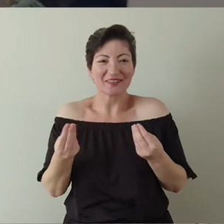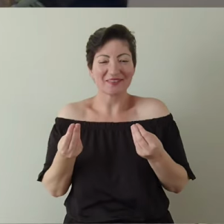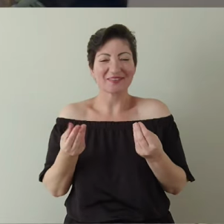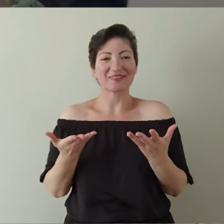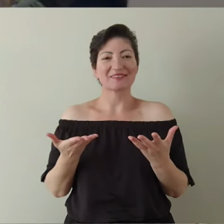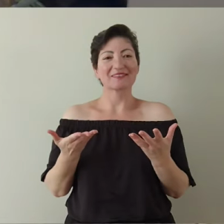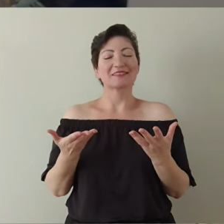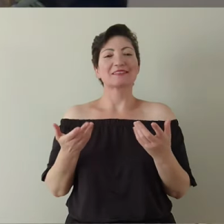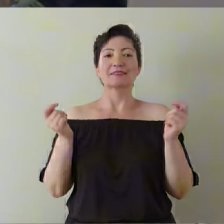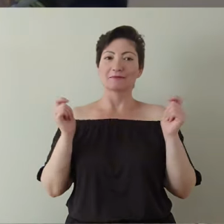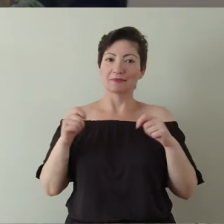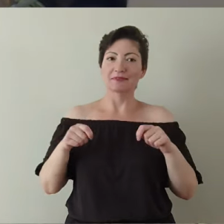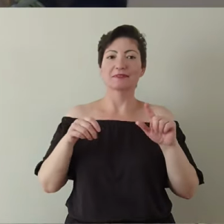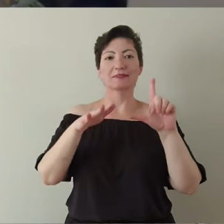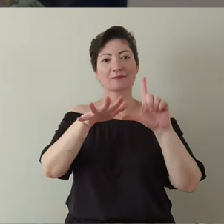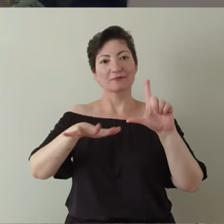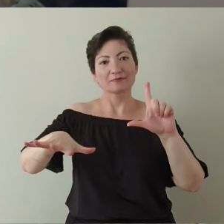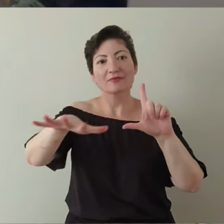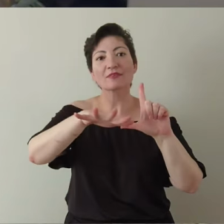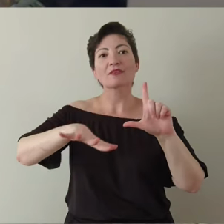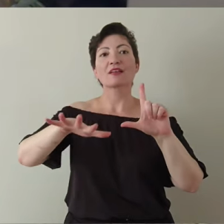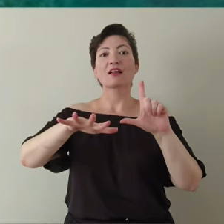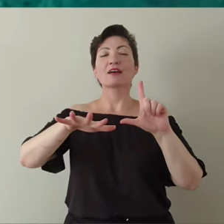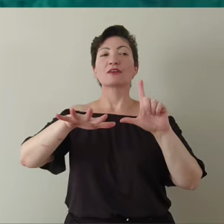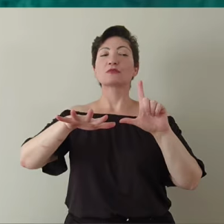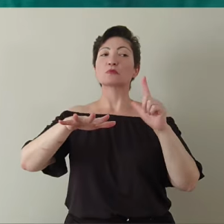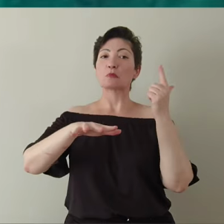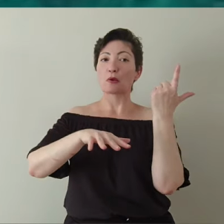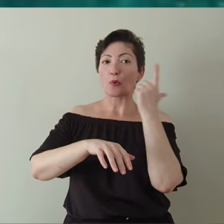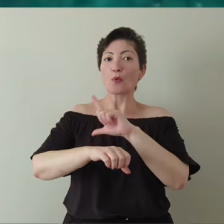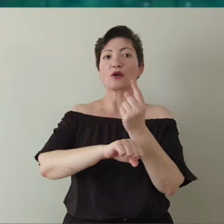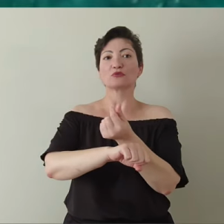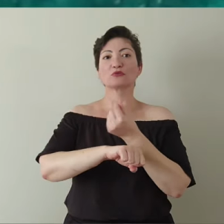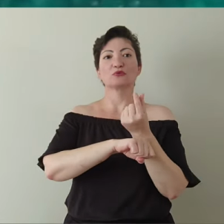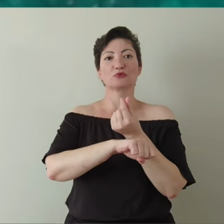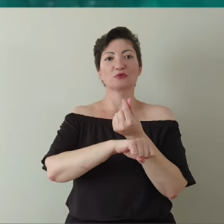não, precisa fazer uma peça que erga economicamente o grupo.